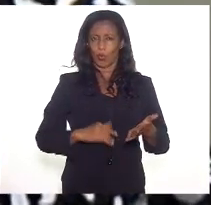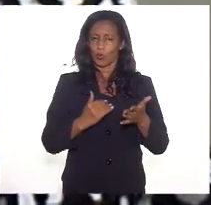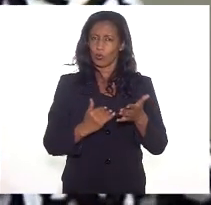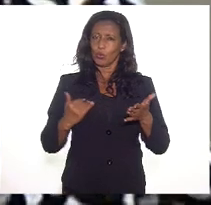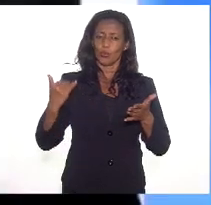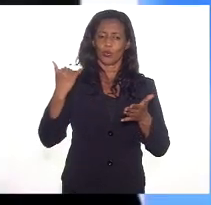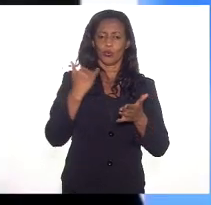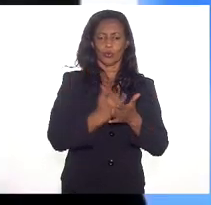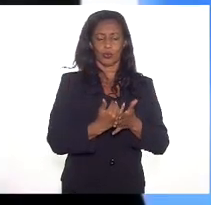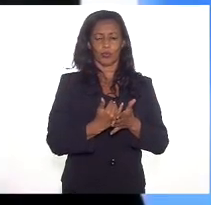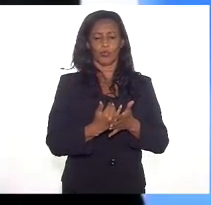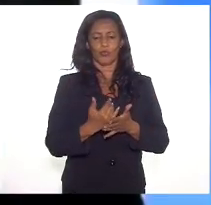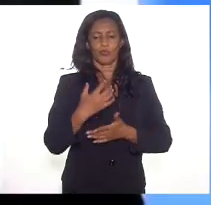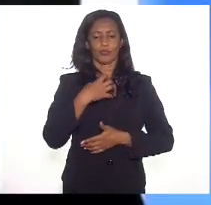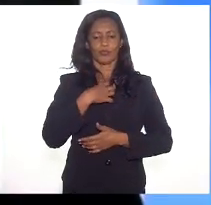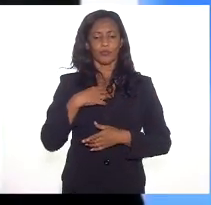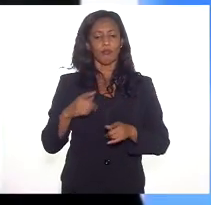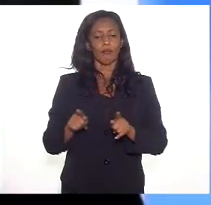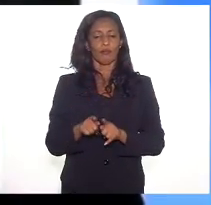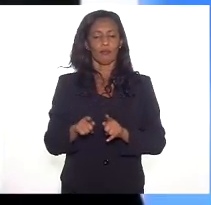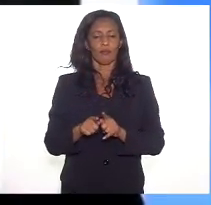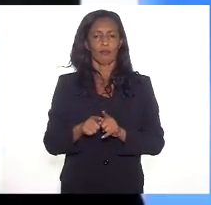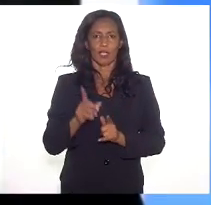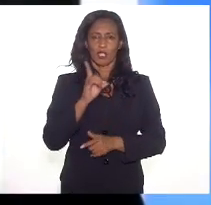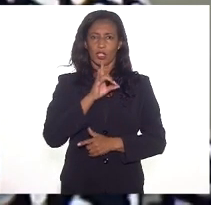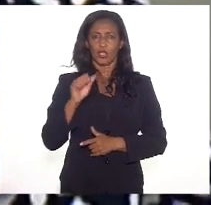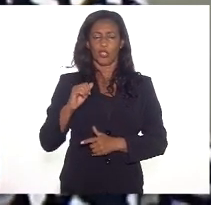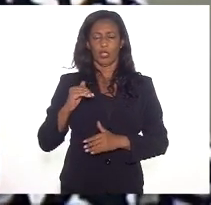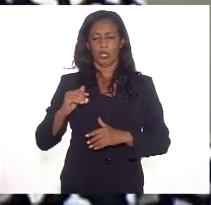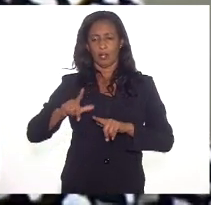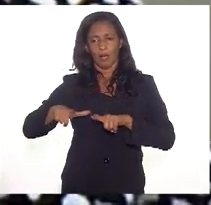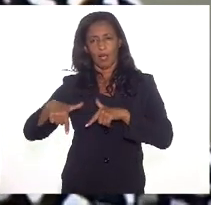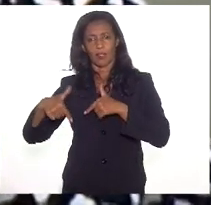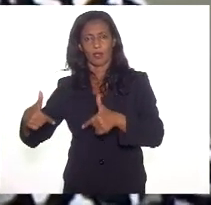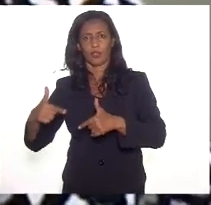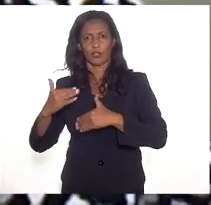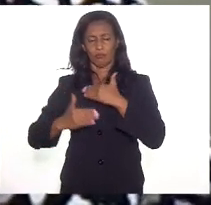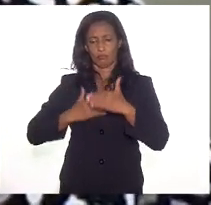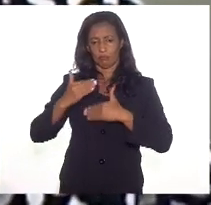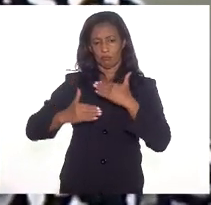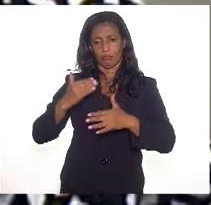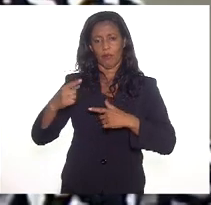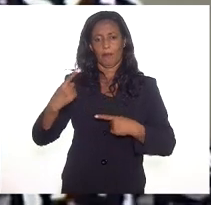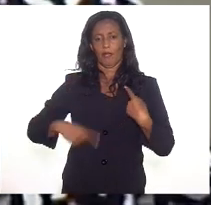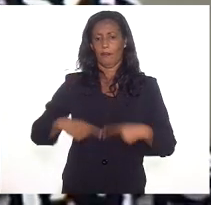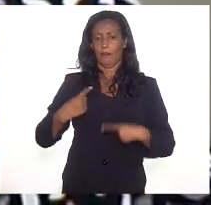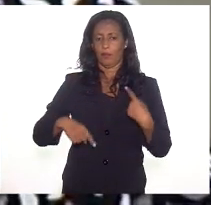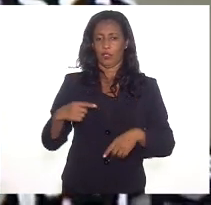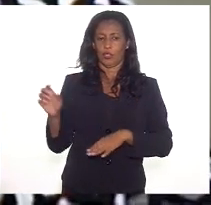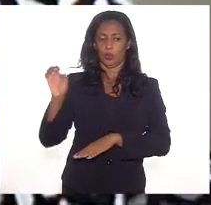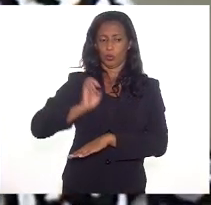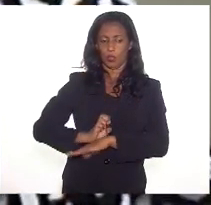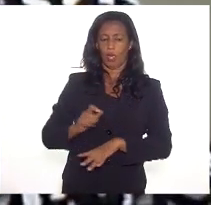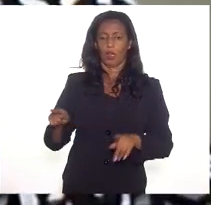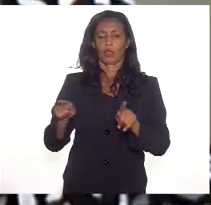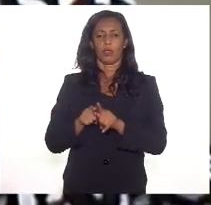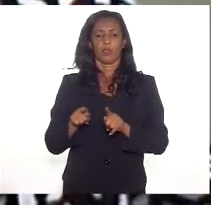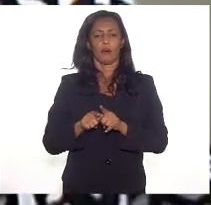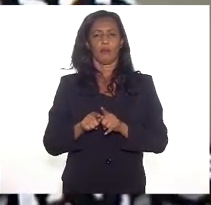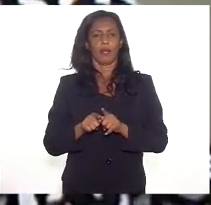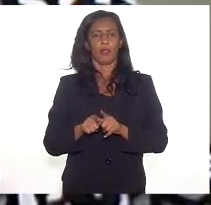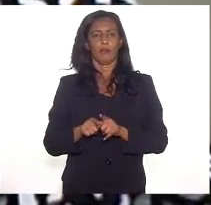sobretudo, o que significa essa data nas ações desenvolvidas pelas políticas públicas do nosso Estado, também, sem